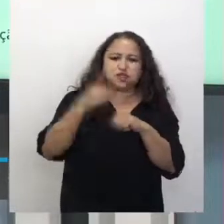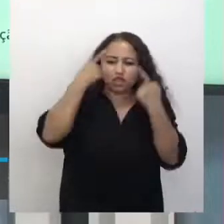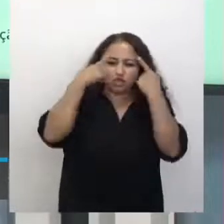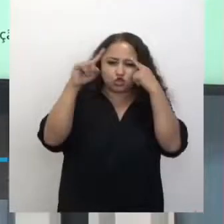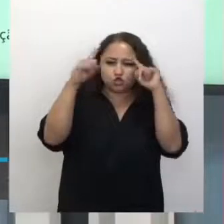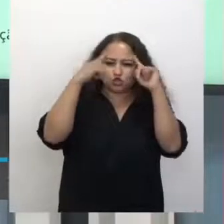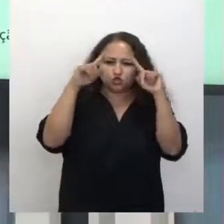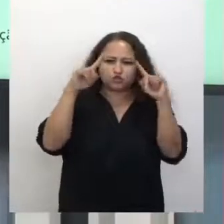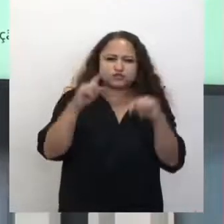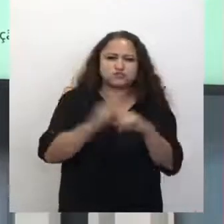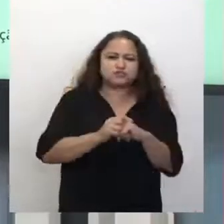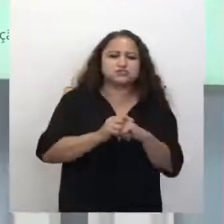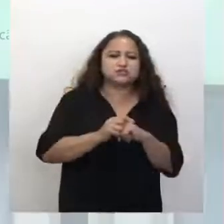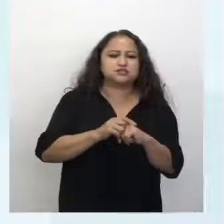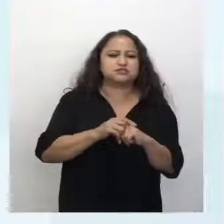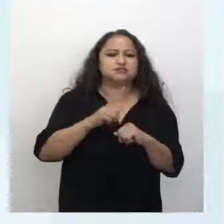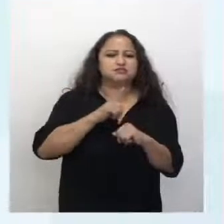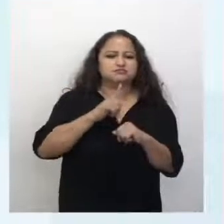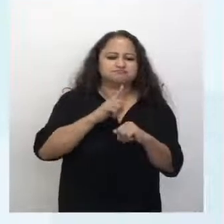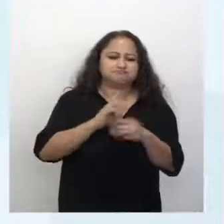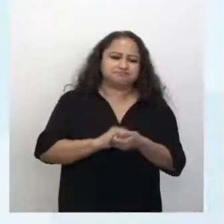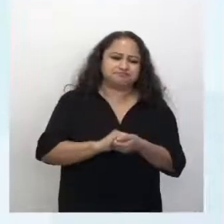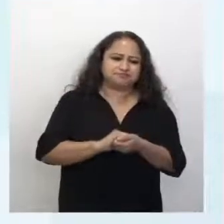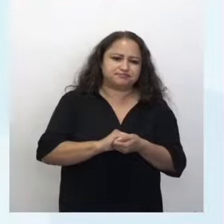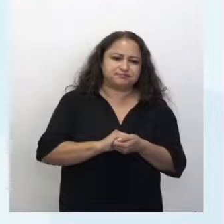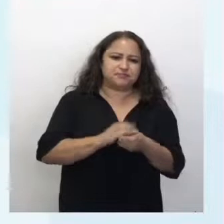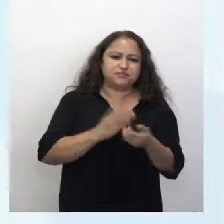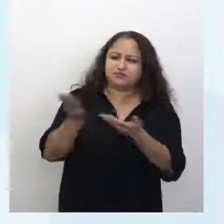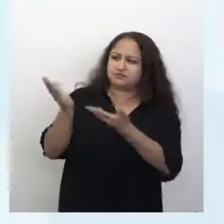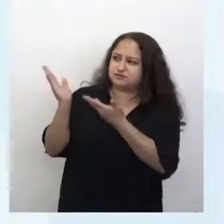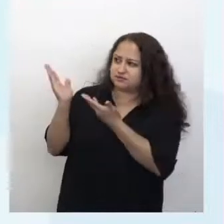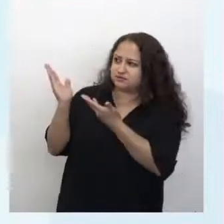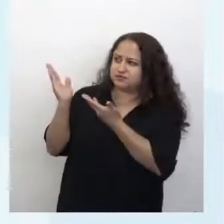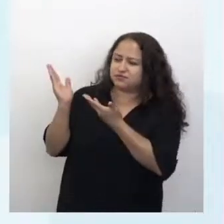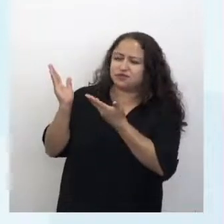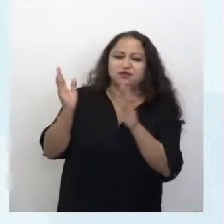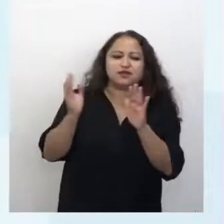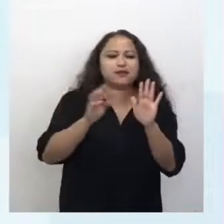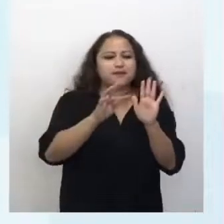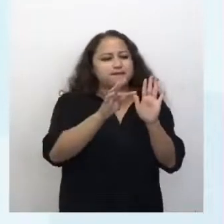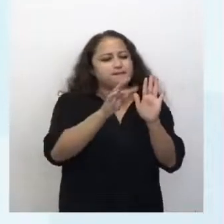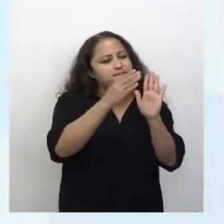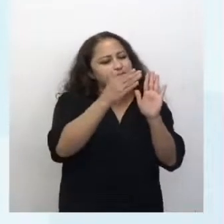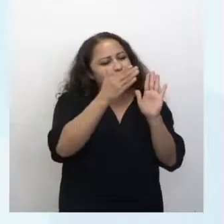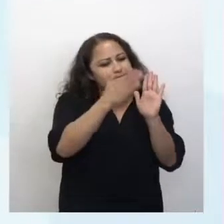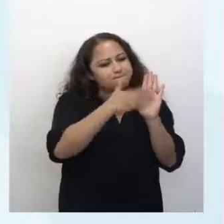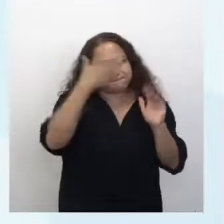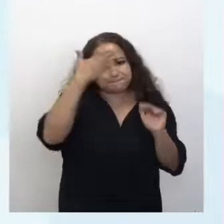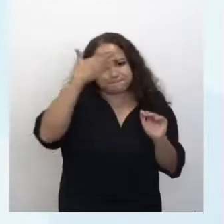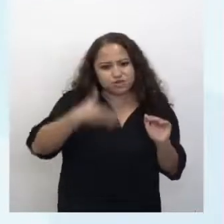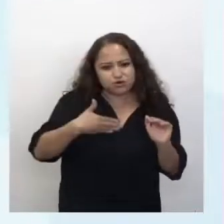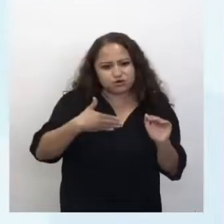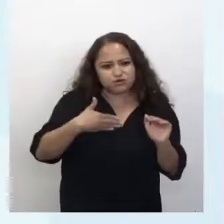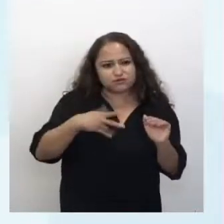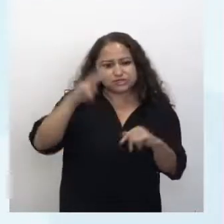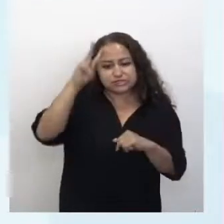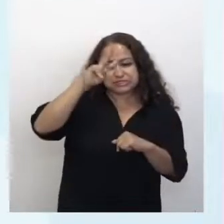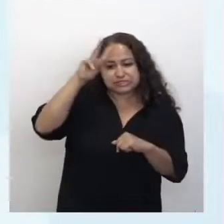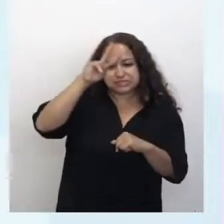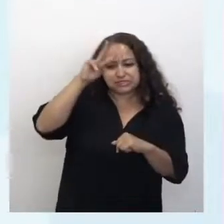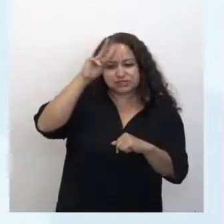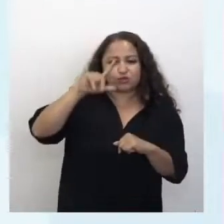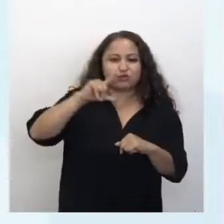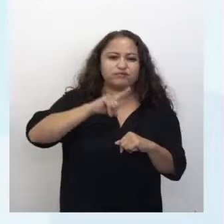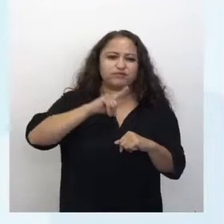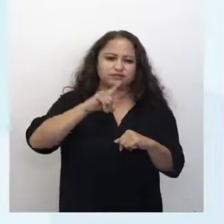gente, essa aqui, né, é a questão avaliativa que a gente vai ter, tá? Que vai aparecer lá segunda-feira para vocês, tá? Já vai